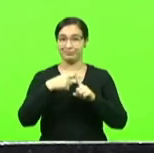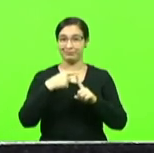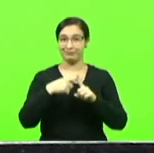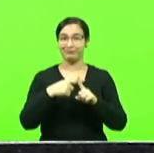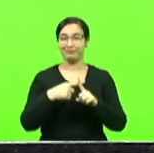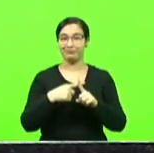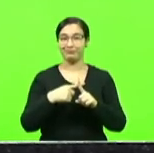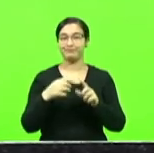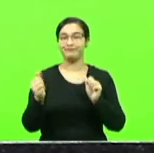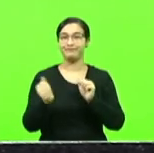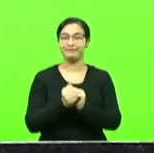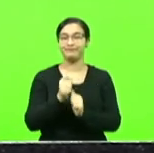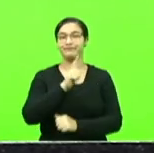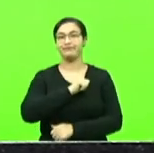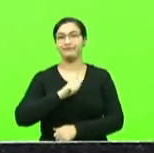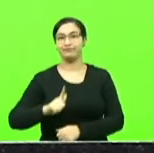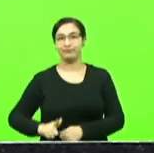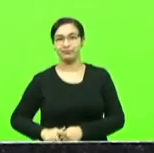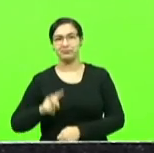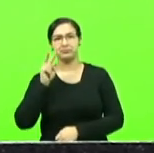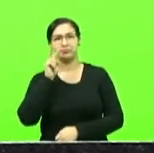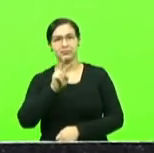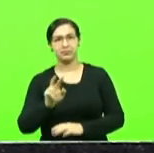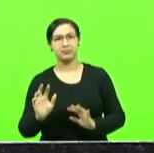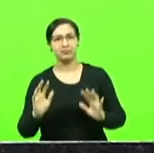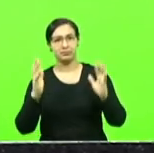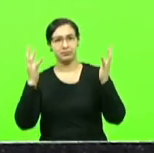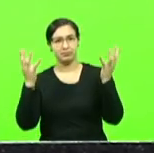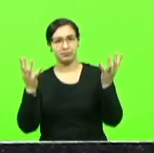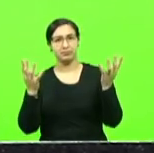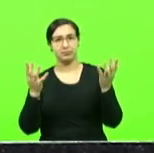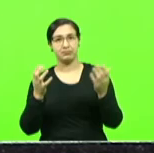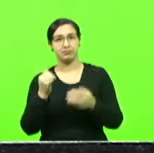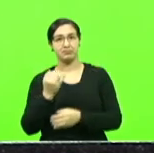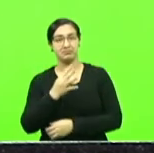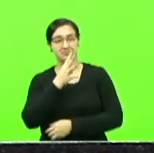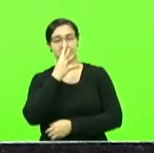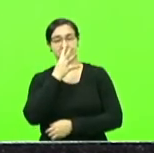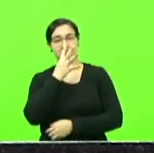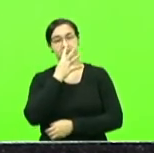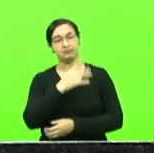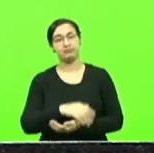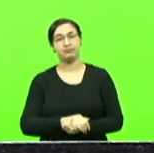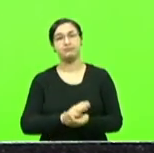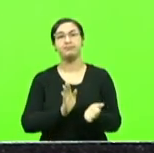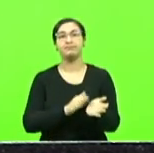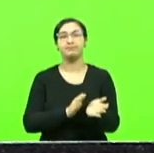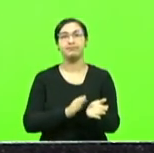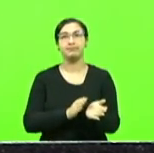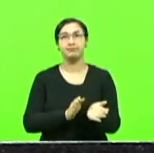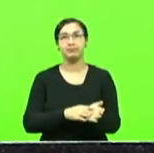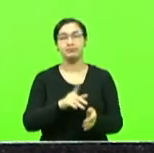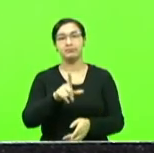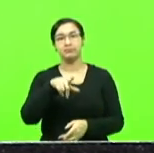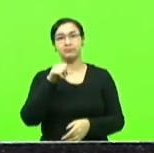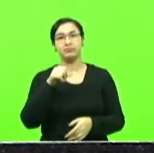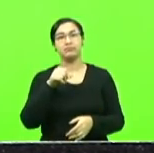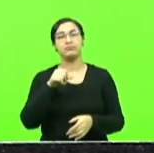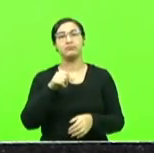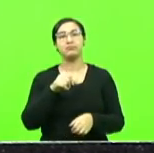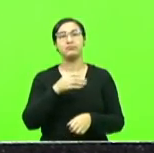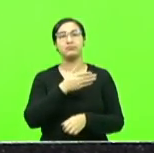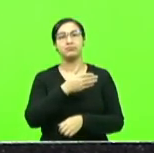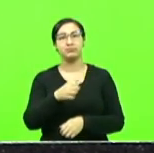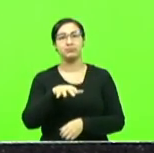com o governador e eu vi um evento de grande grandeza lá. Parabéns por escolher a cidade de Curitiba para fazer um evento